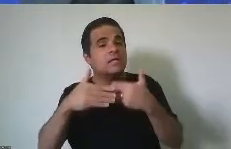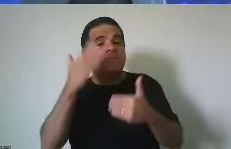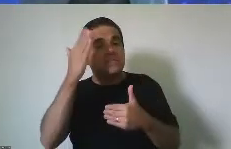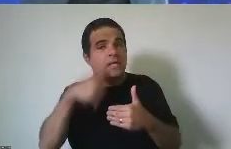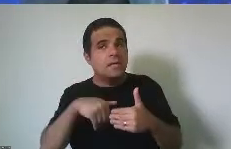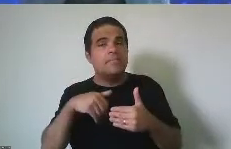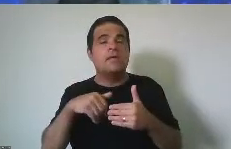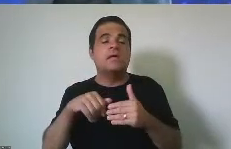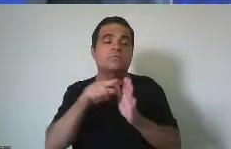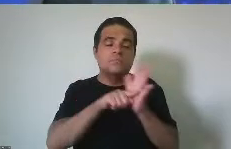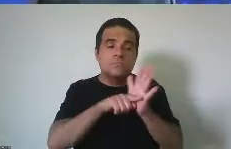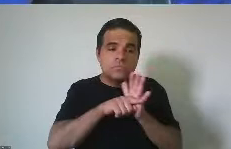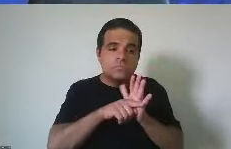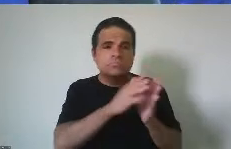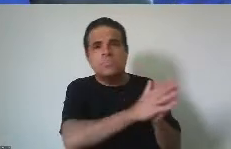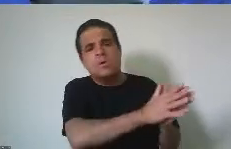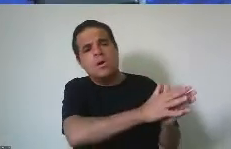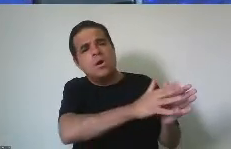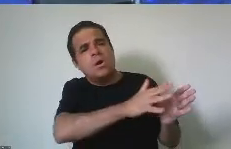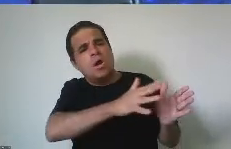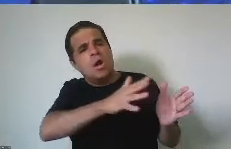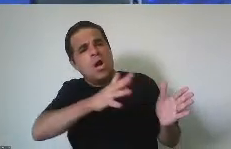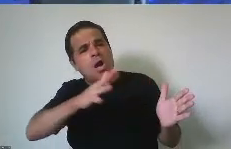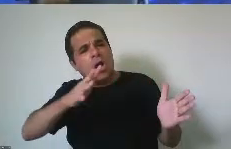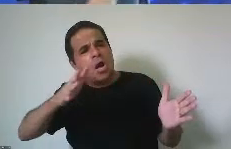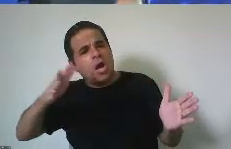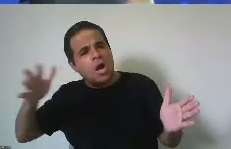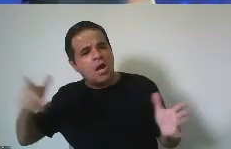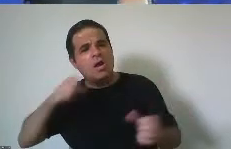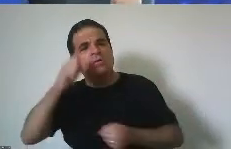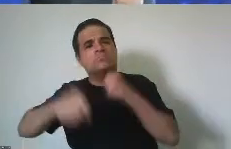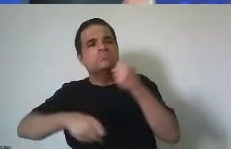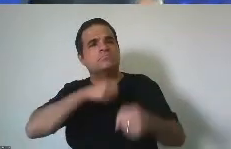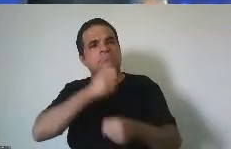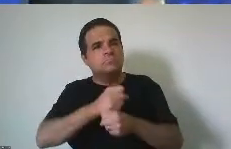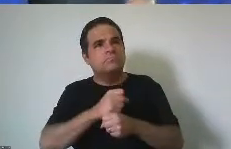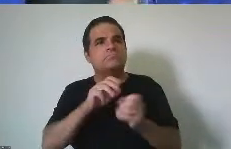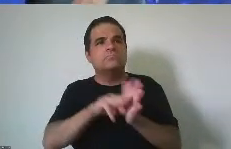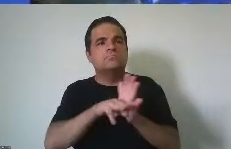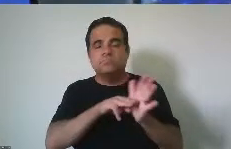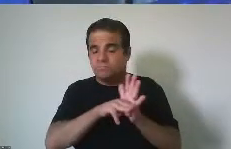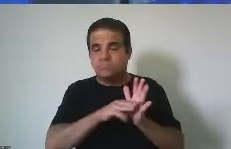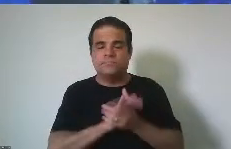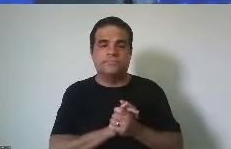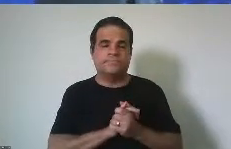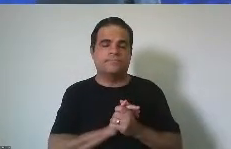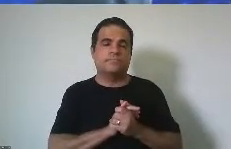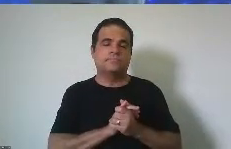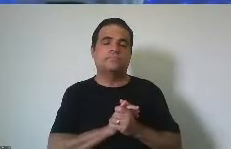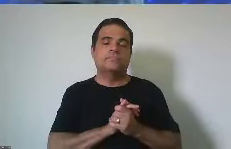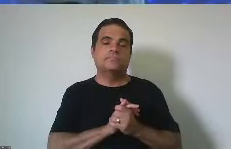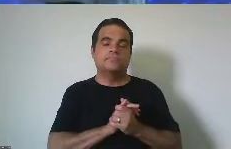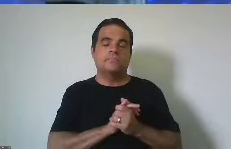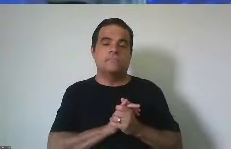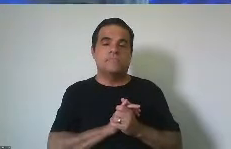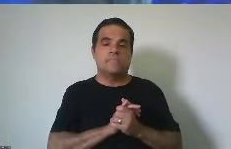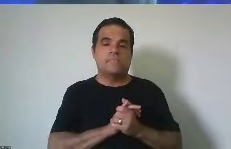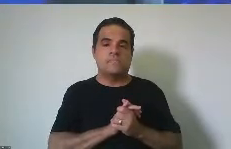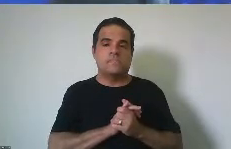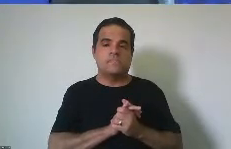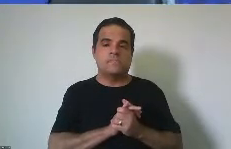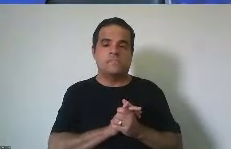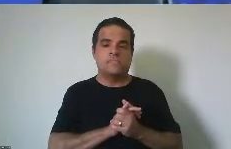muito longas então a gente tem certa estabilidade no walking e 126